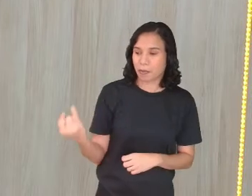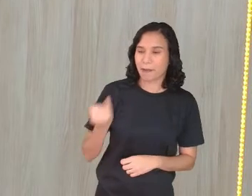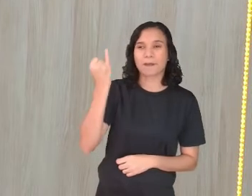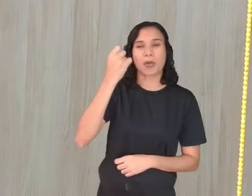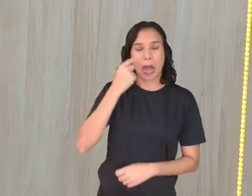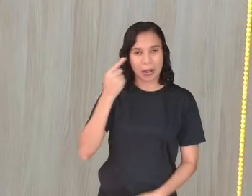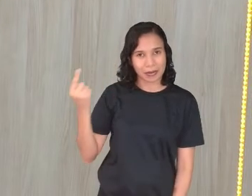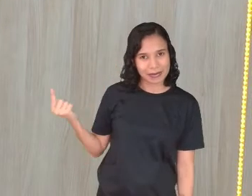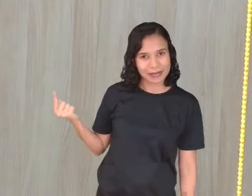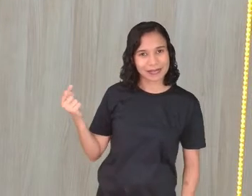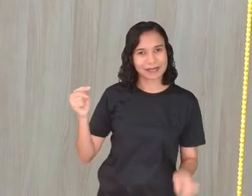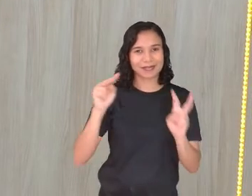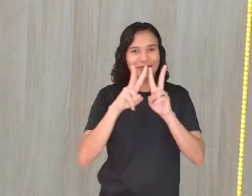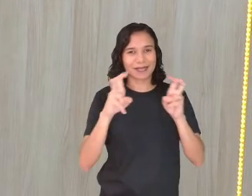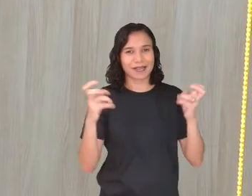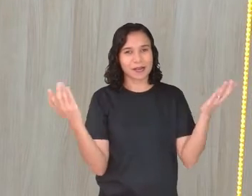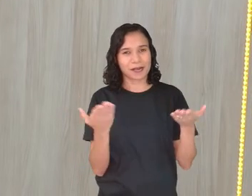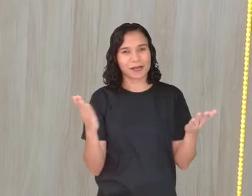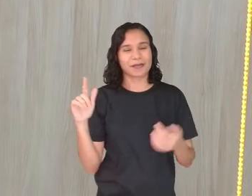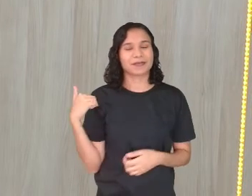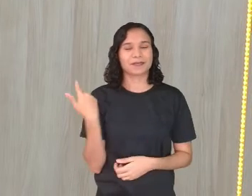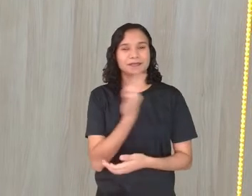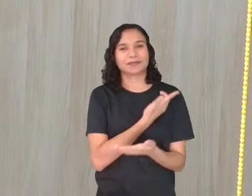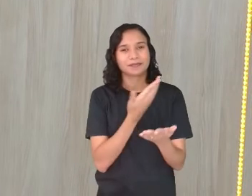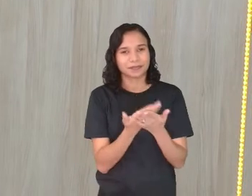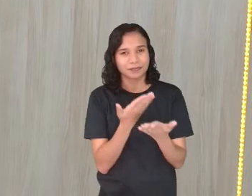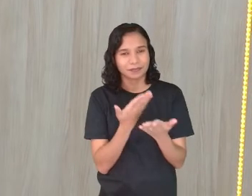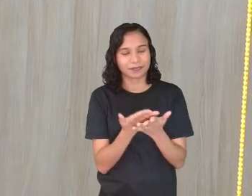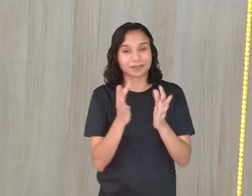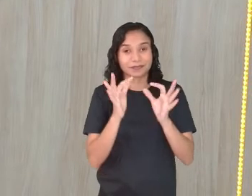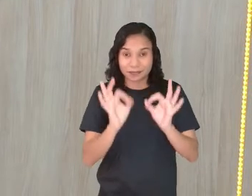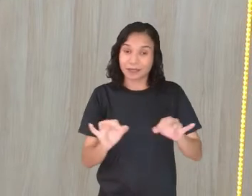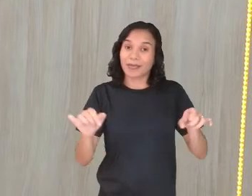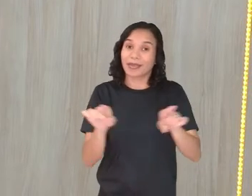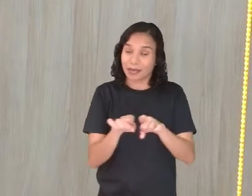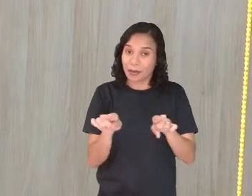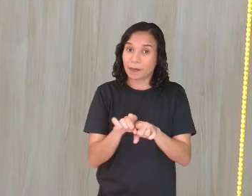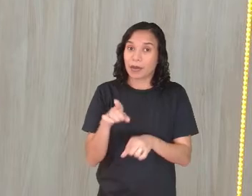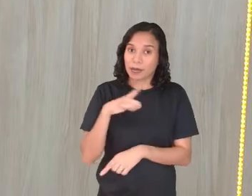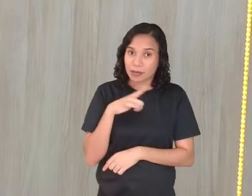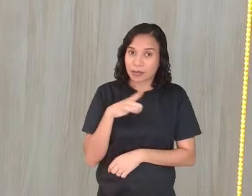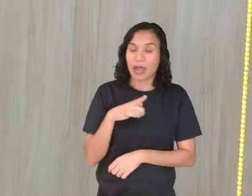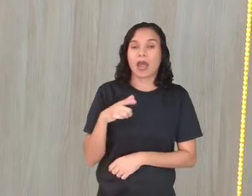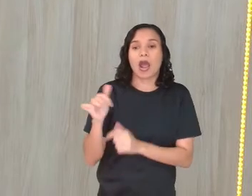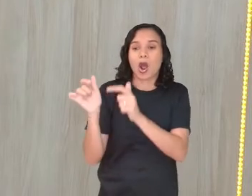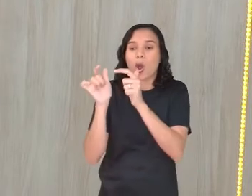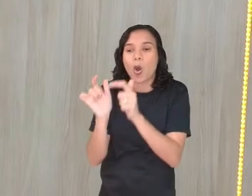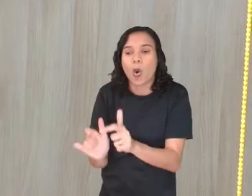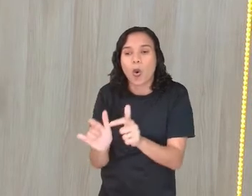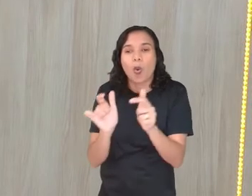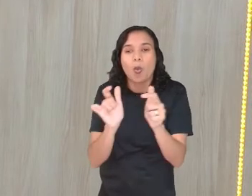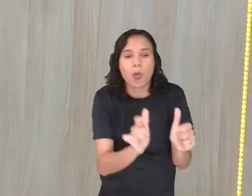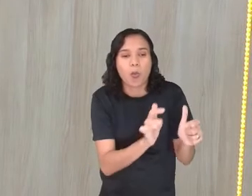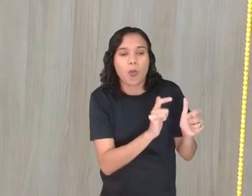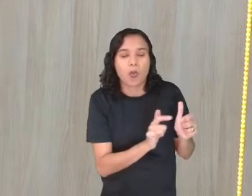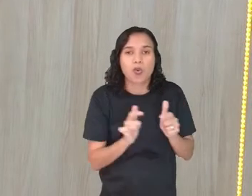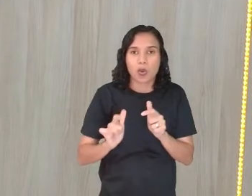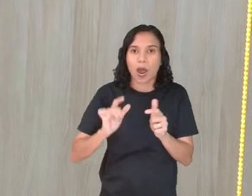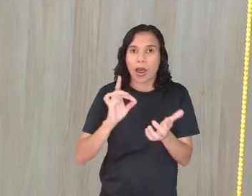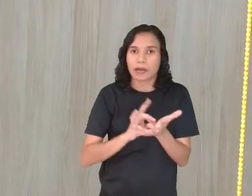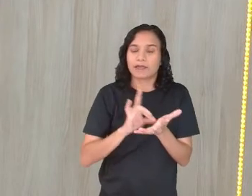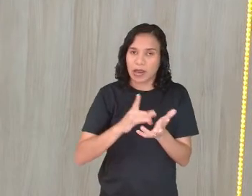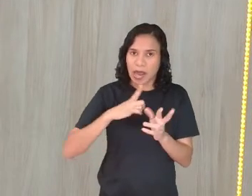que é esse, né? Que a gente trabalhou na aula de hoje. A gente também vai trazer lugares, né, que tragam